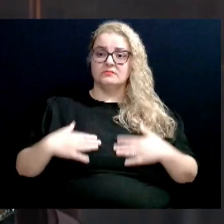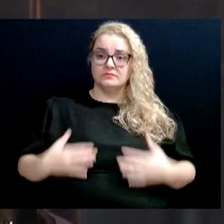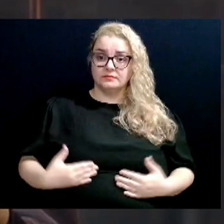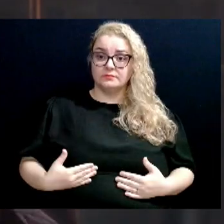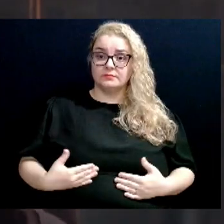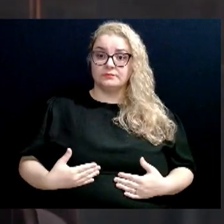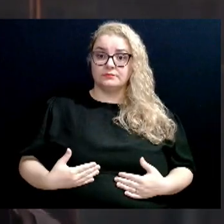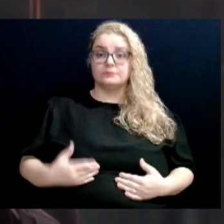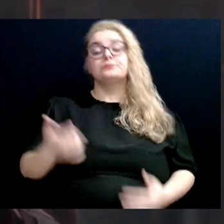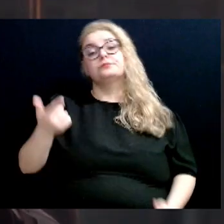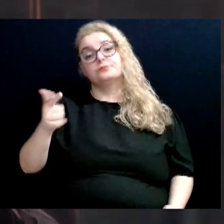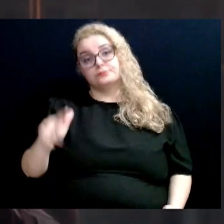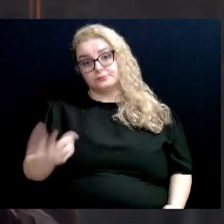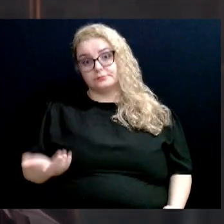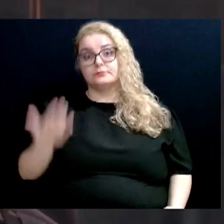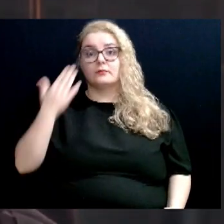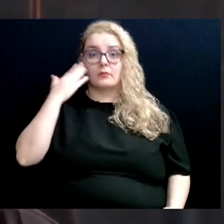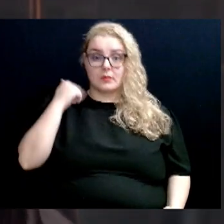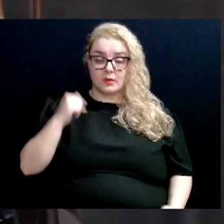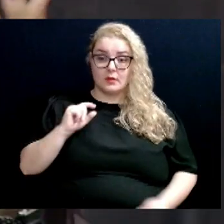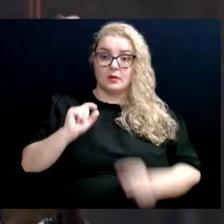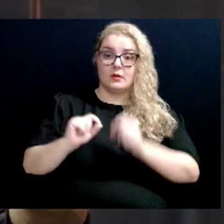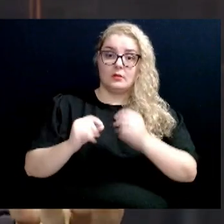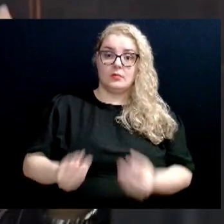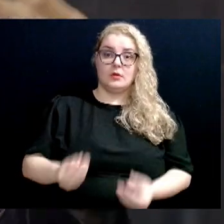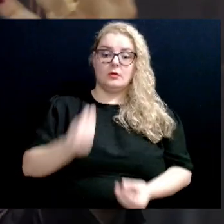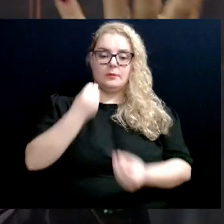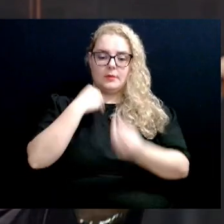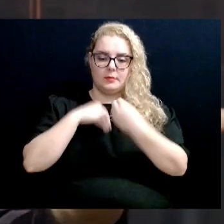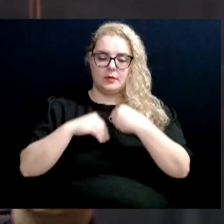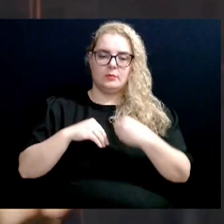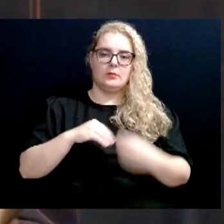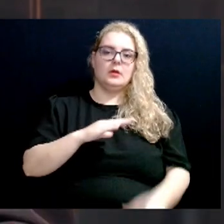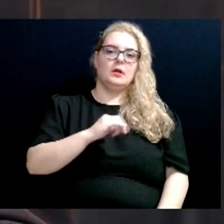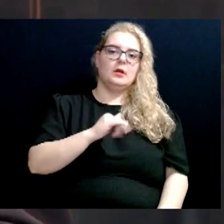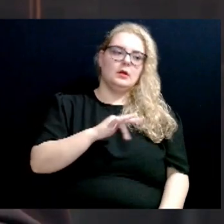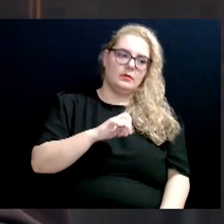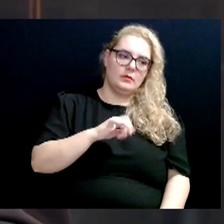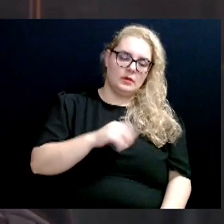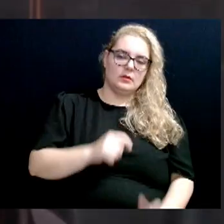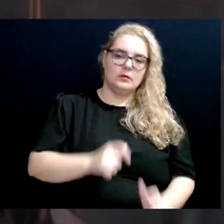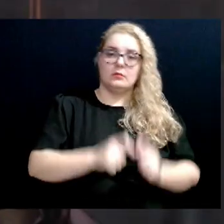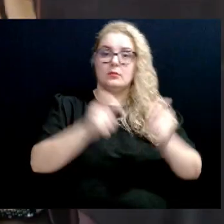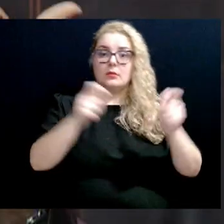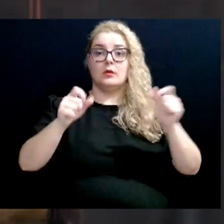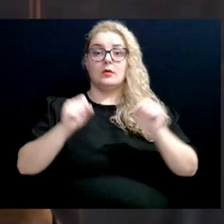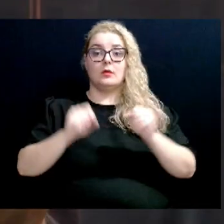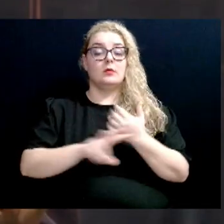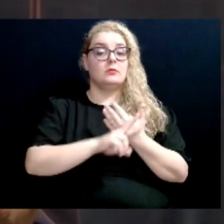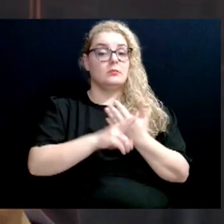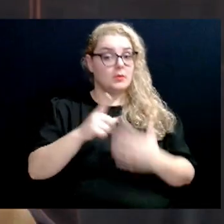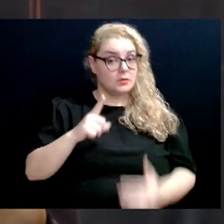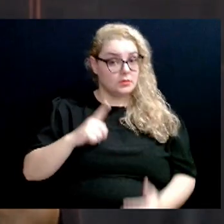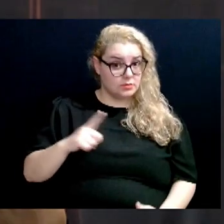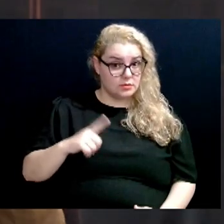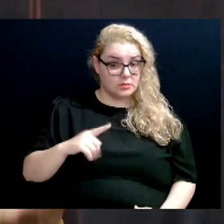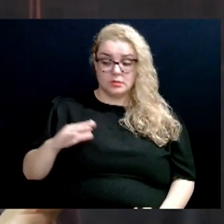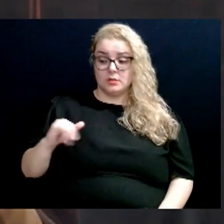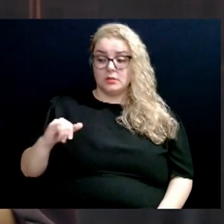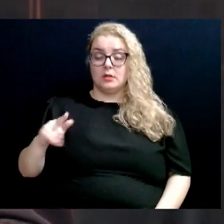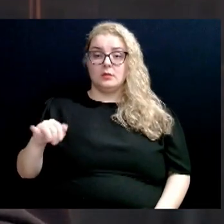vez, saber o que vai colocar, porque cafeína em doses altas pode dar consequências, carboidrato em doses